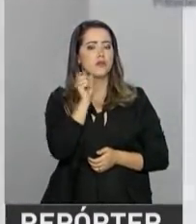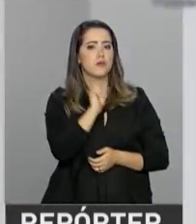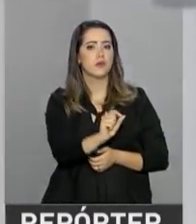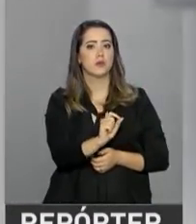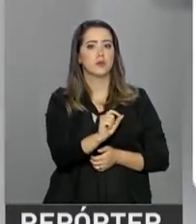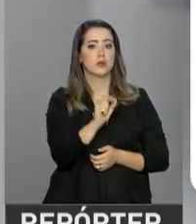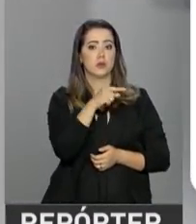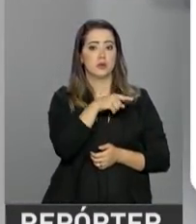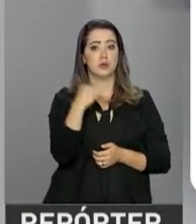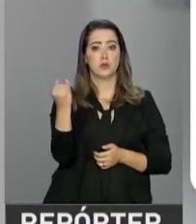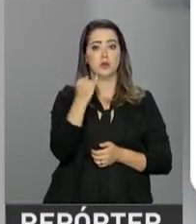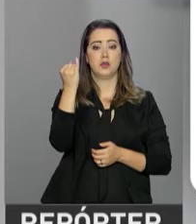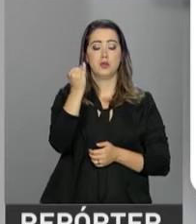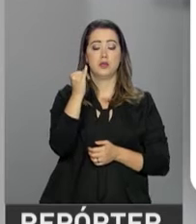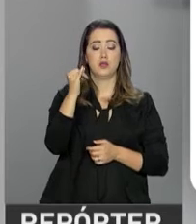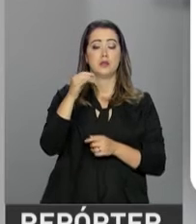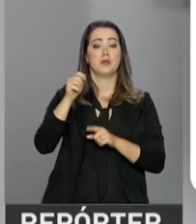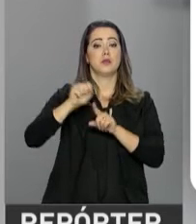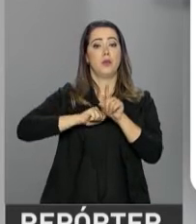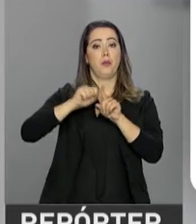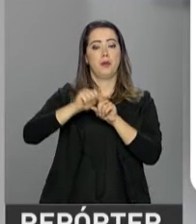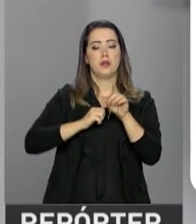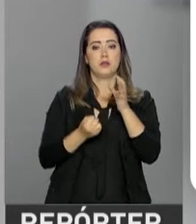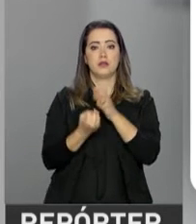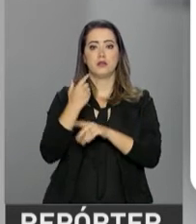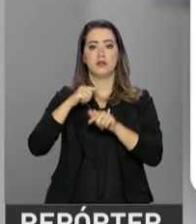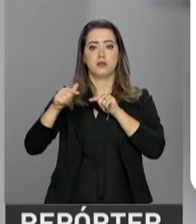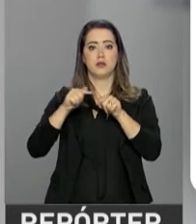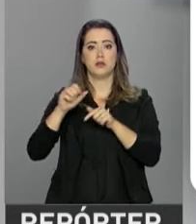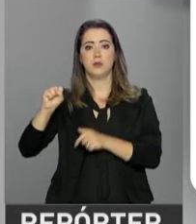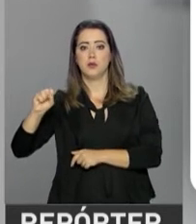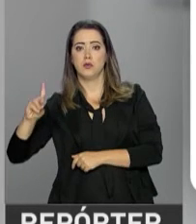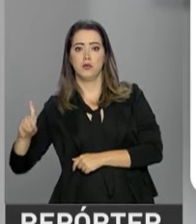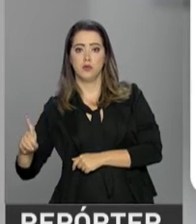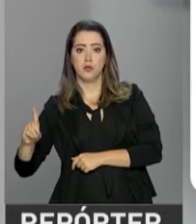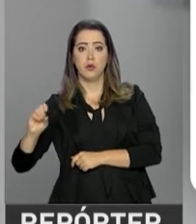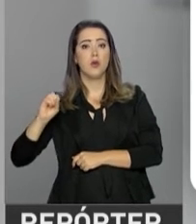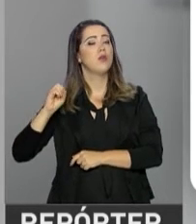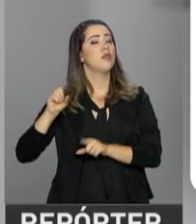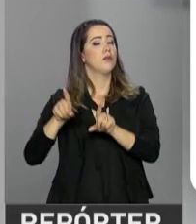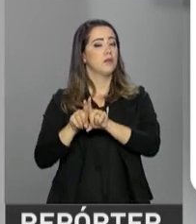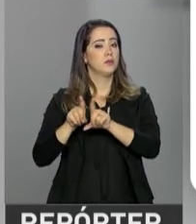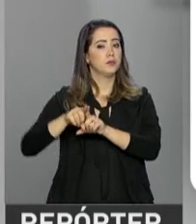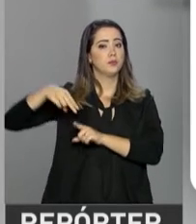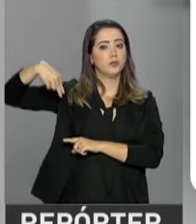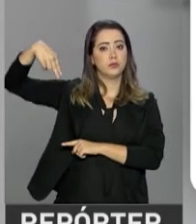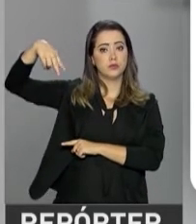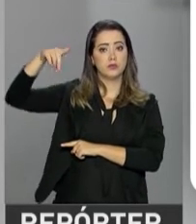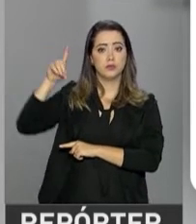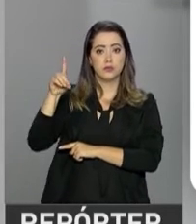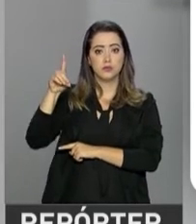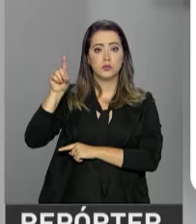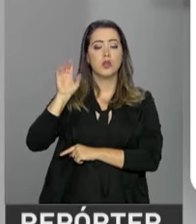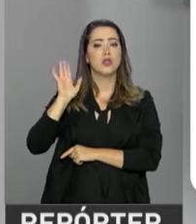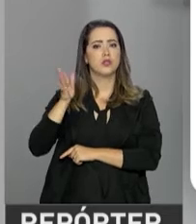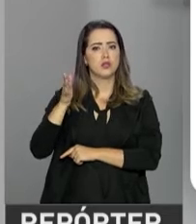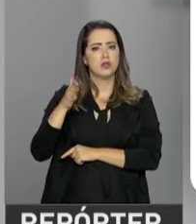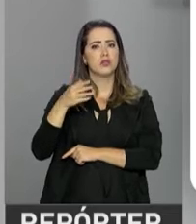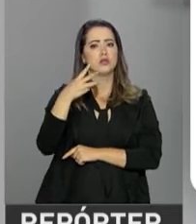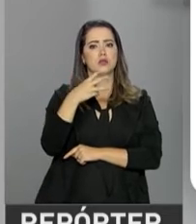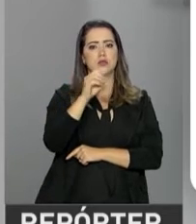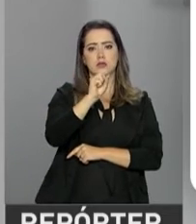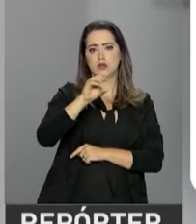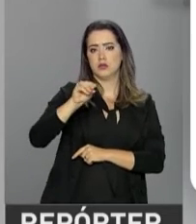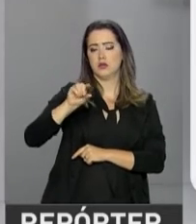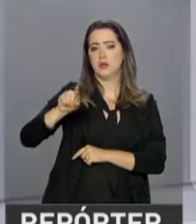destaques do mês foram as regiões sudeste e nordeste no ano o brasil já acumula mais de 380 mil novos postos